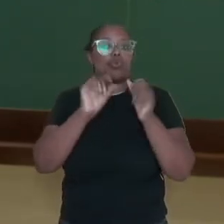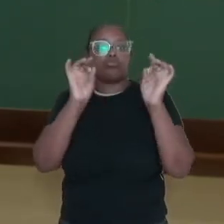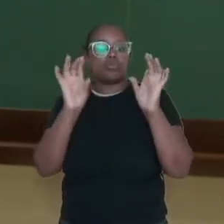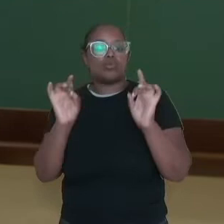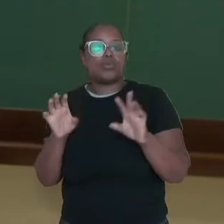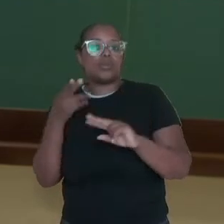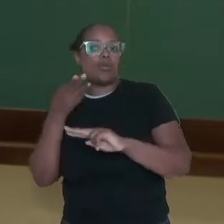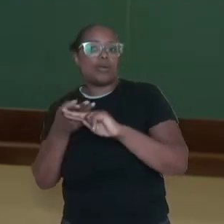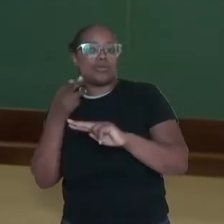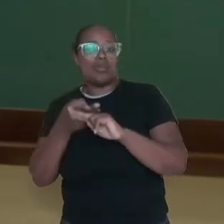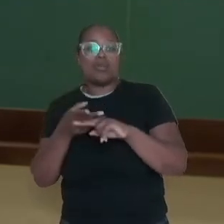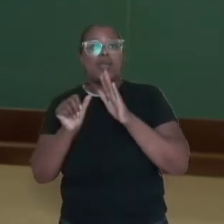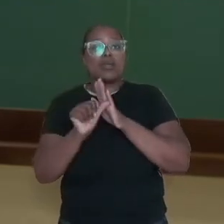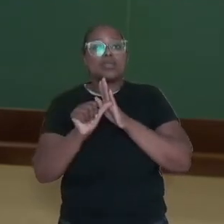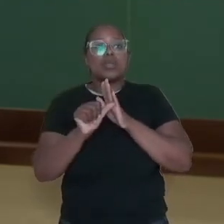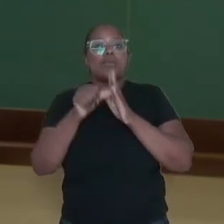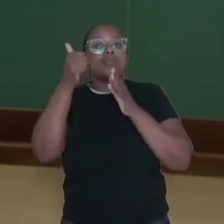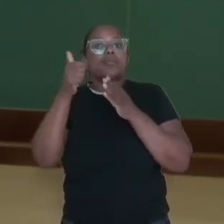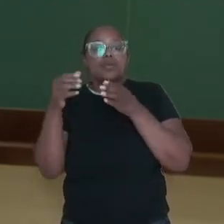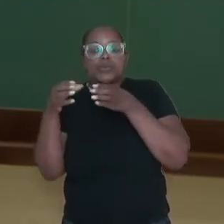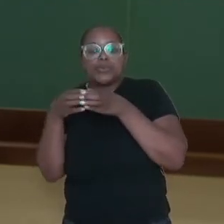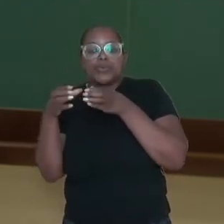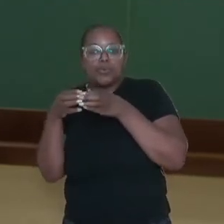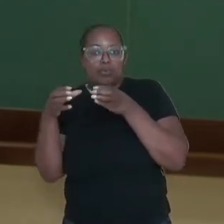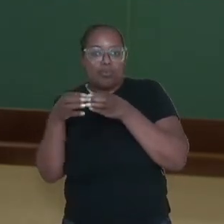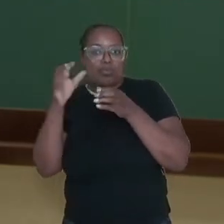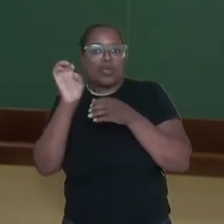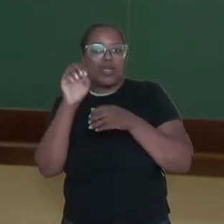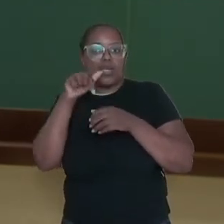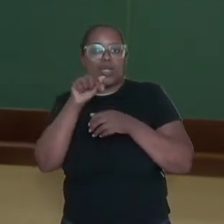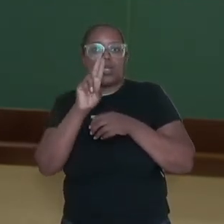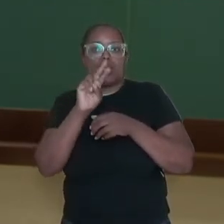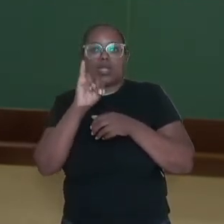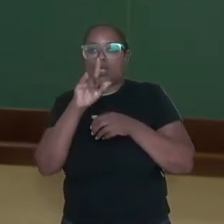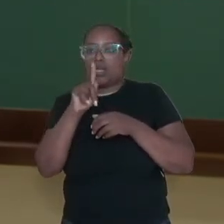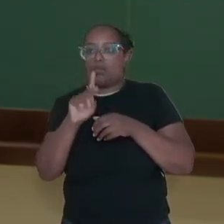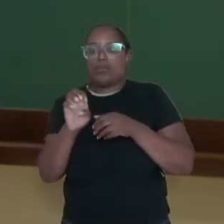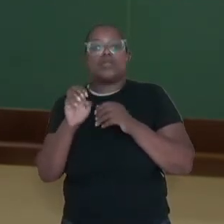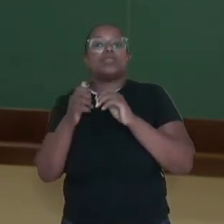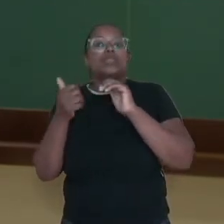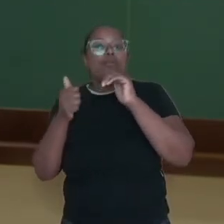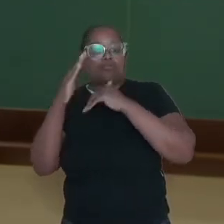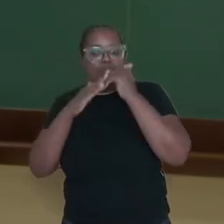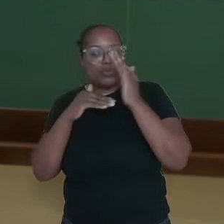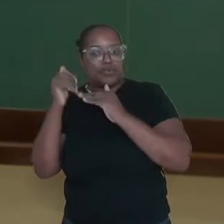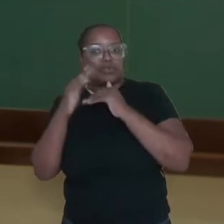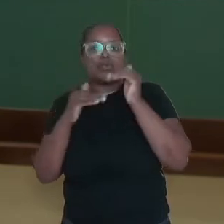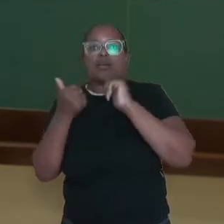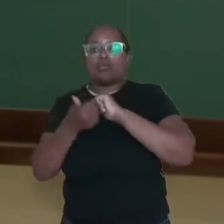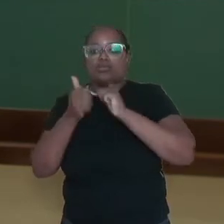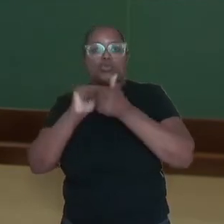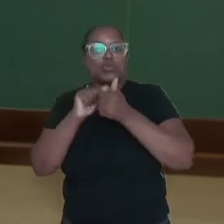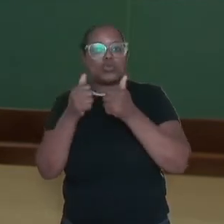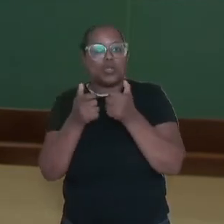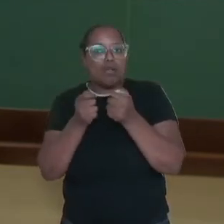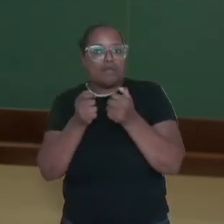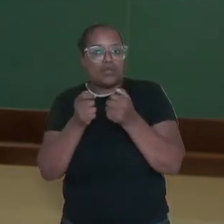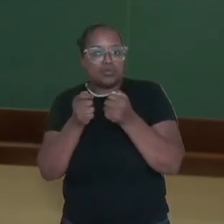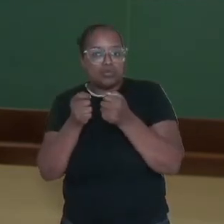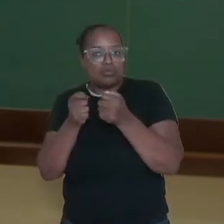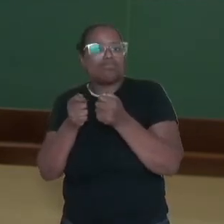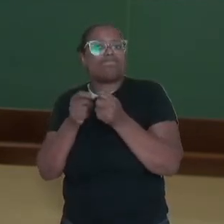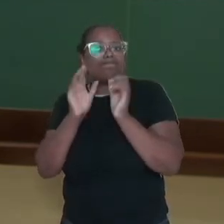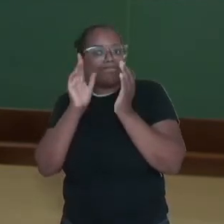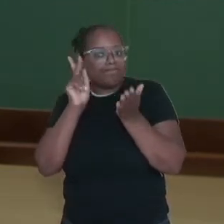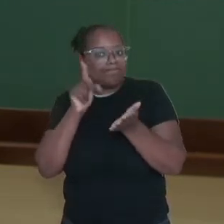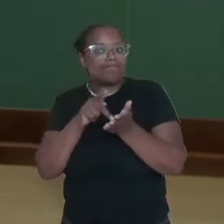uma das primeiras equipes que a gente pode considerar de jogadores profissionais. Por quê? Esses